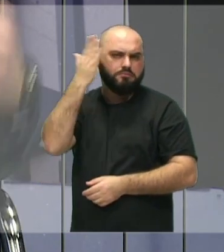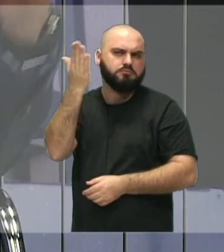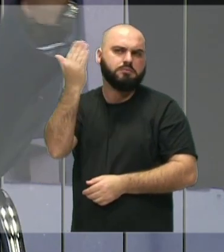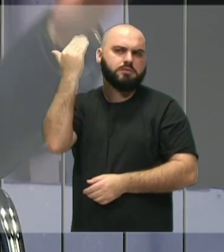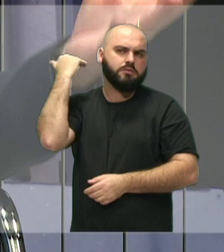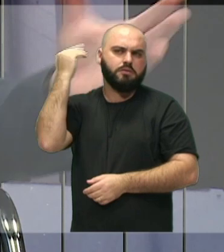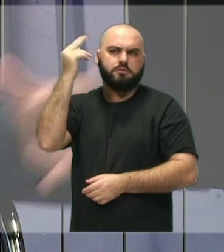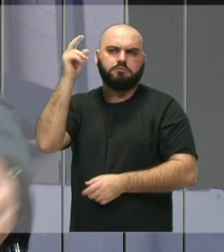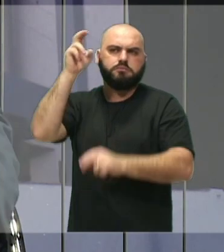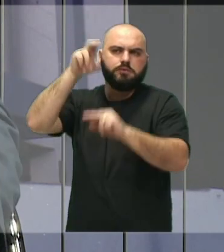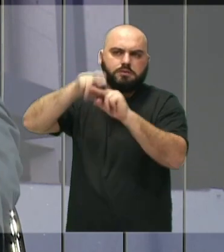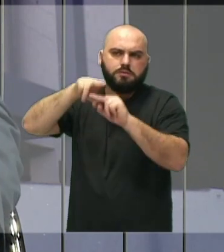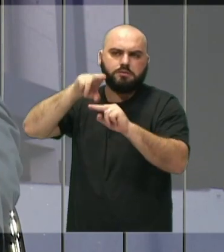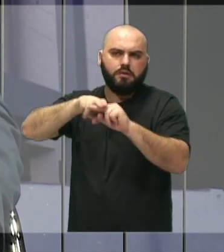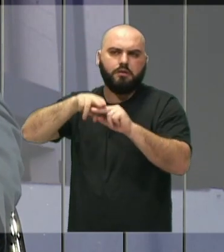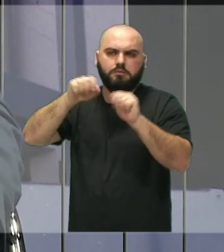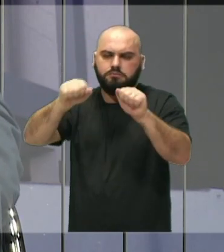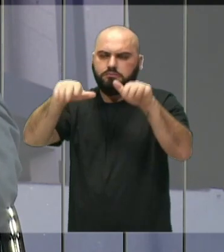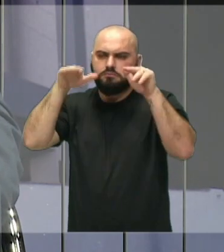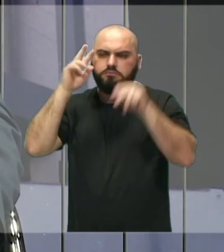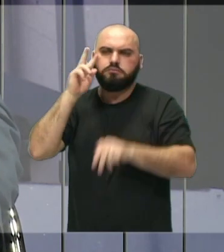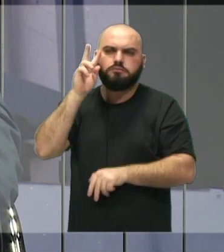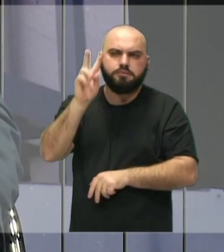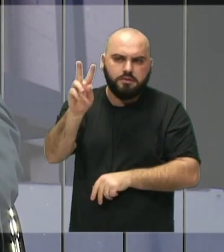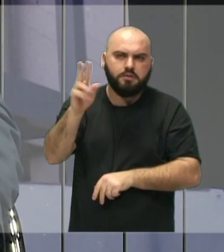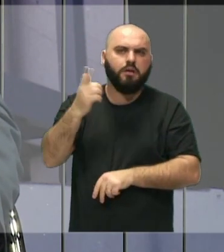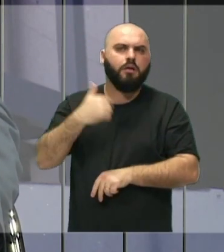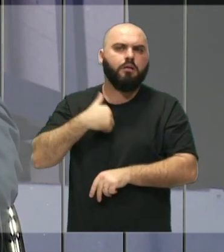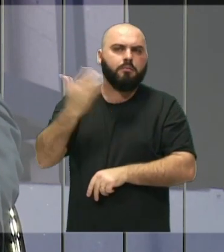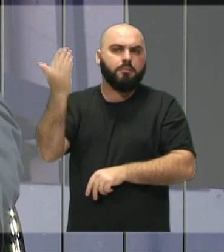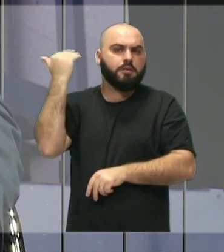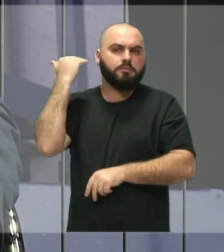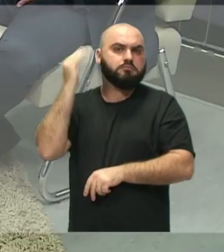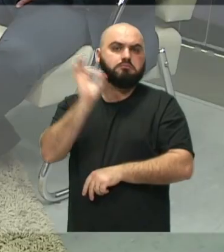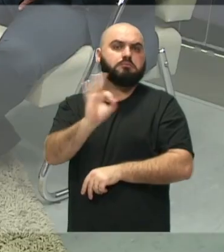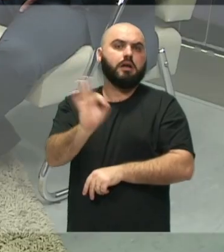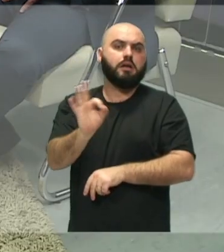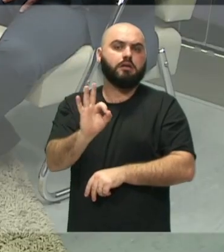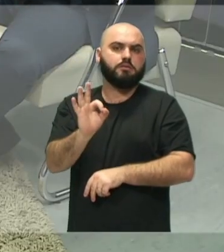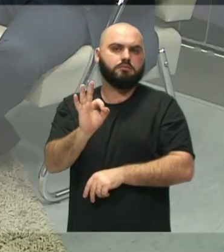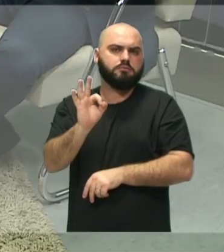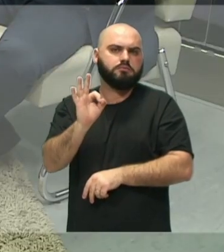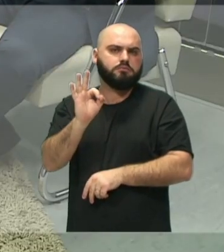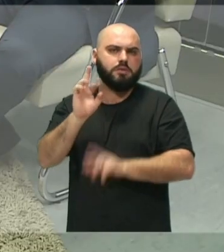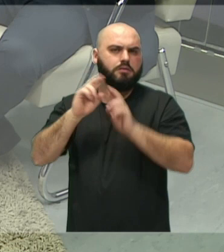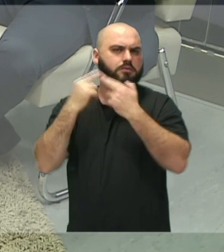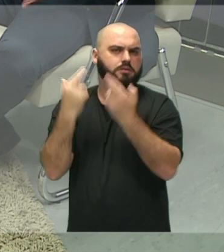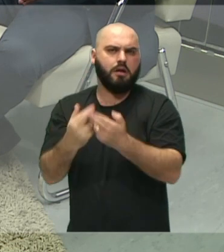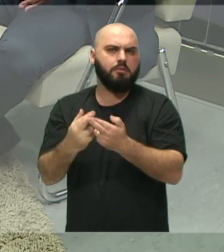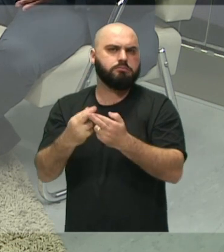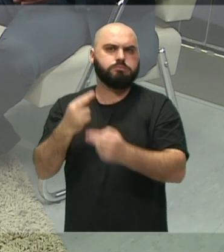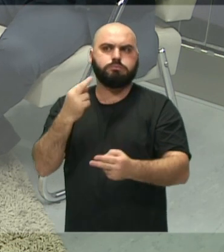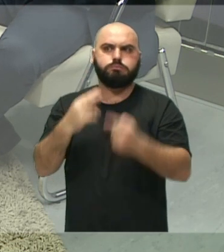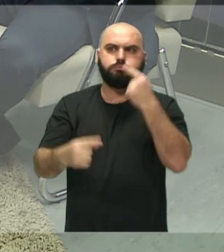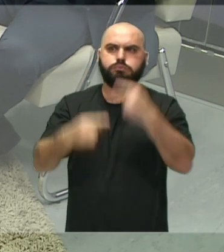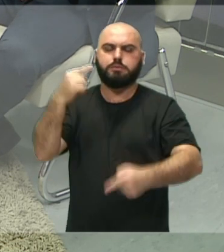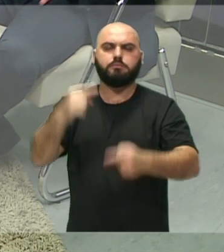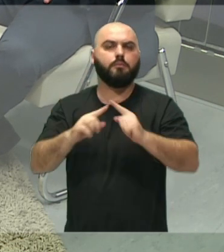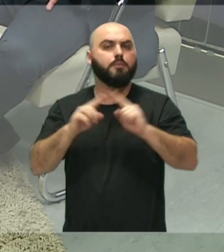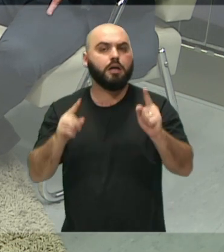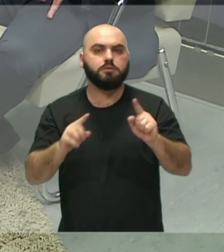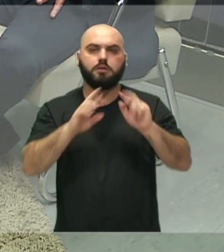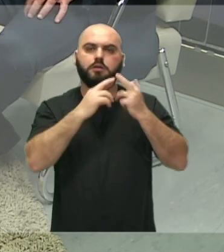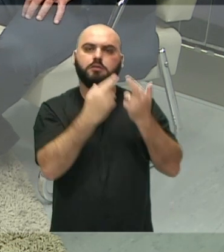anteriores, sentado ali no plenário, acompanhando quando era, nem quando eram só sessões polêmicas, mas as sessões